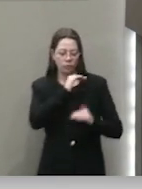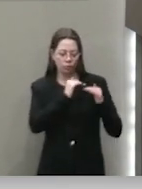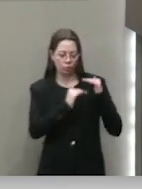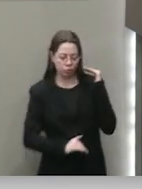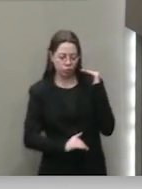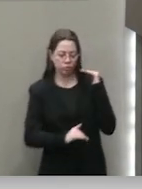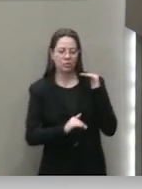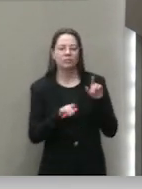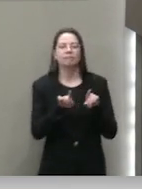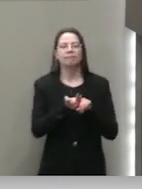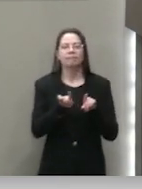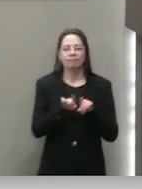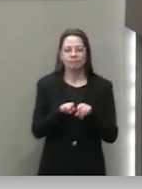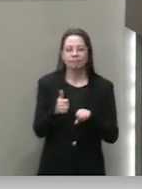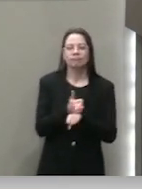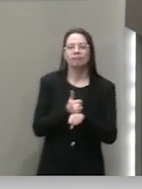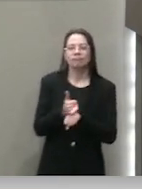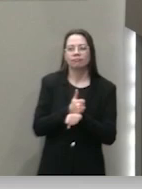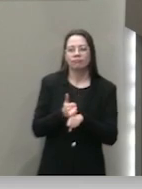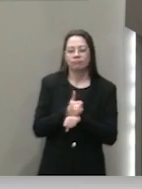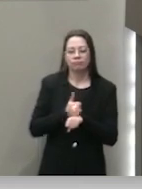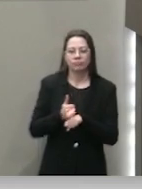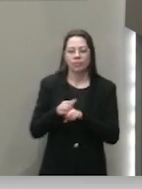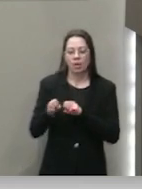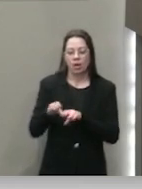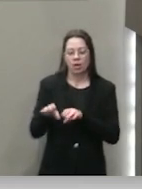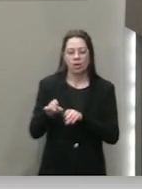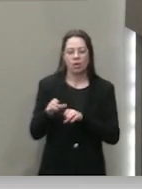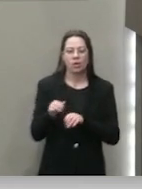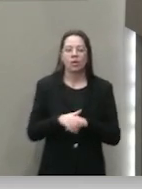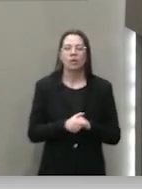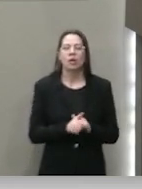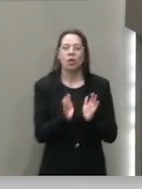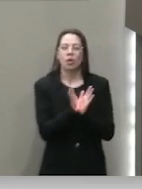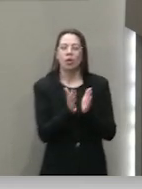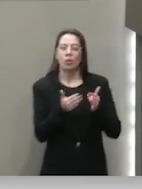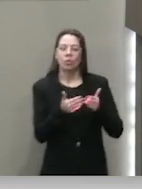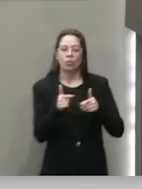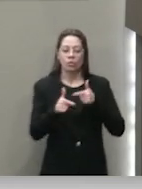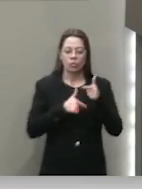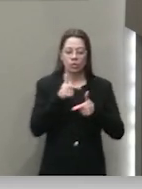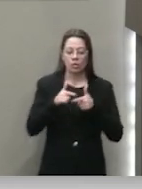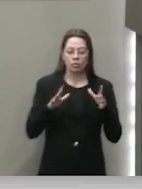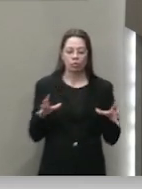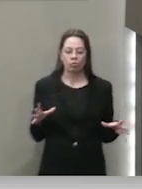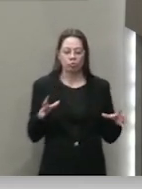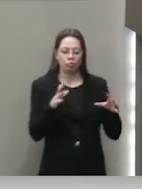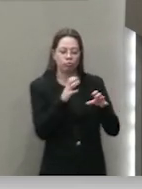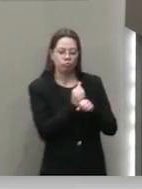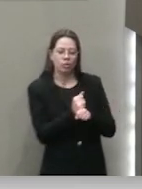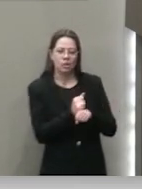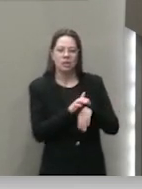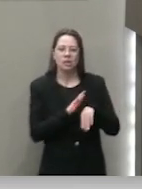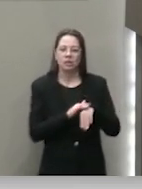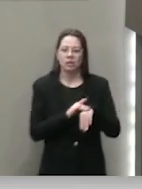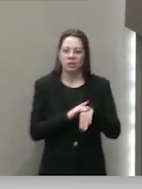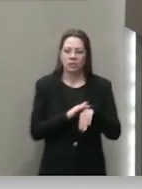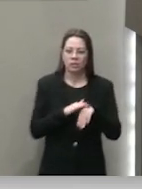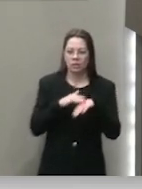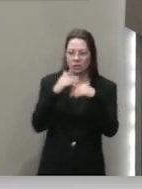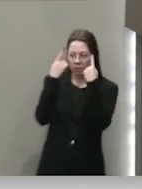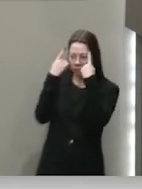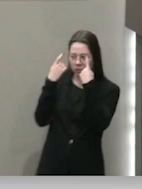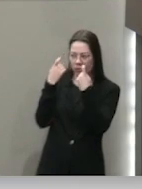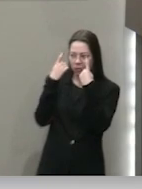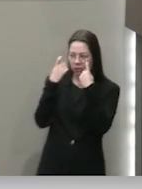da educação, sobrecarga de trabalho e condição de trabalho. Somado isso, o adoecimento e a